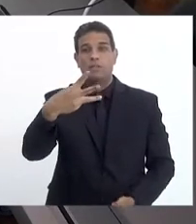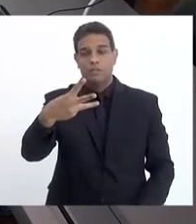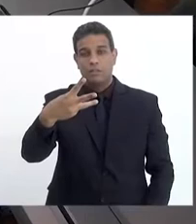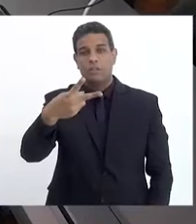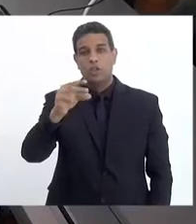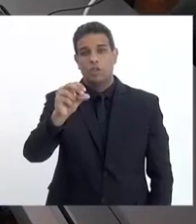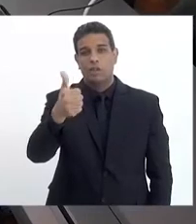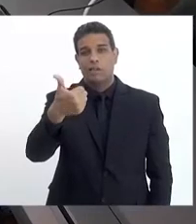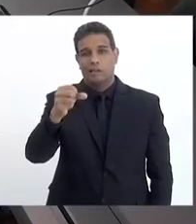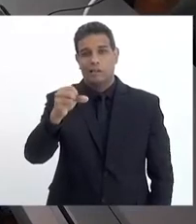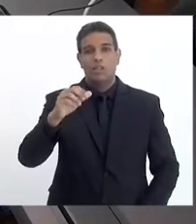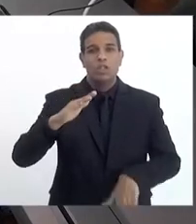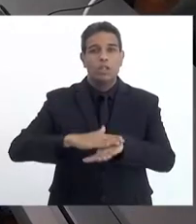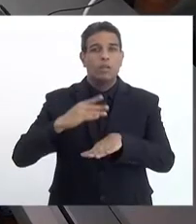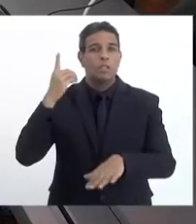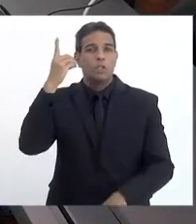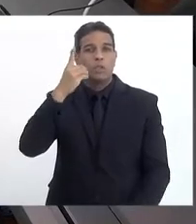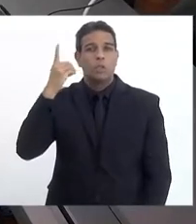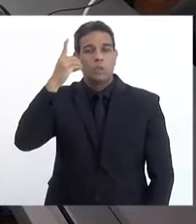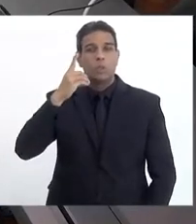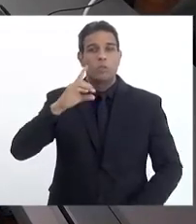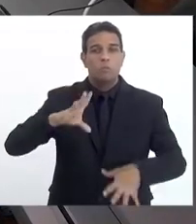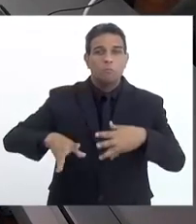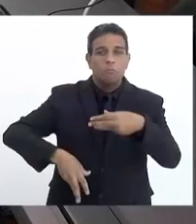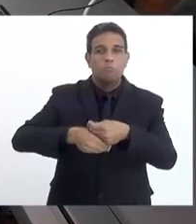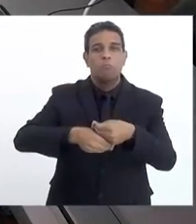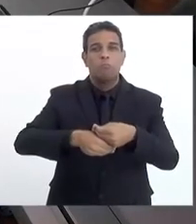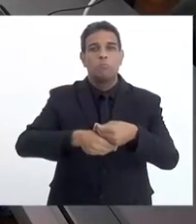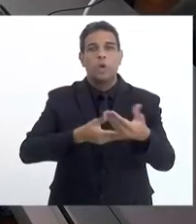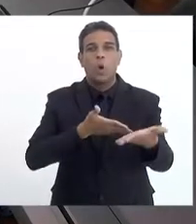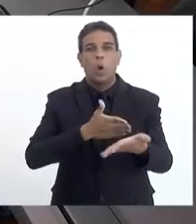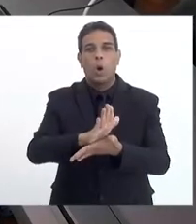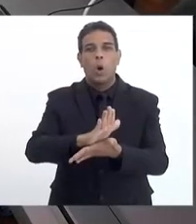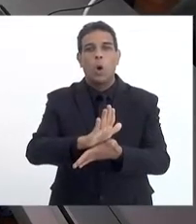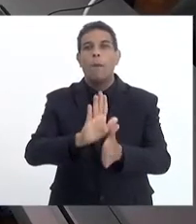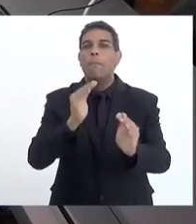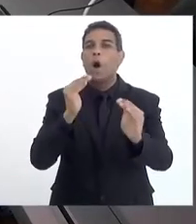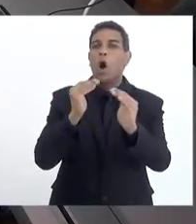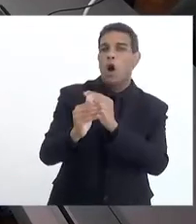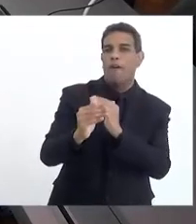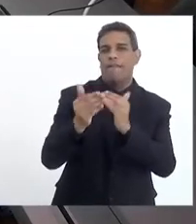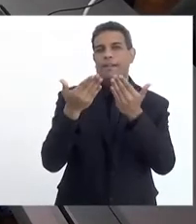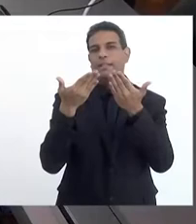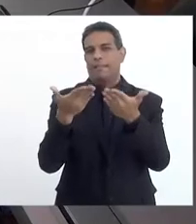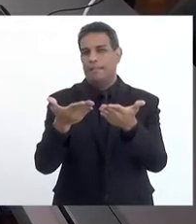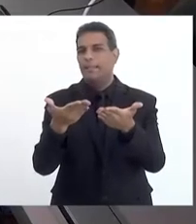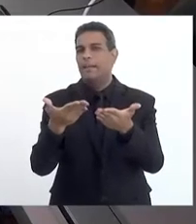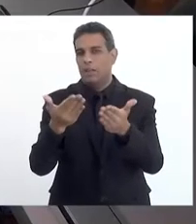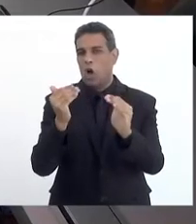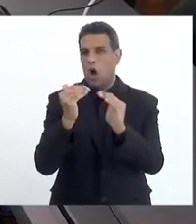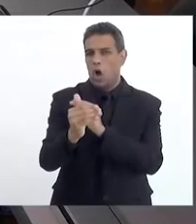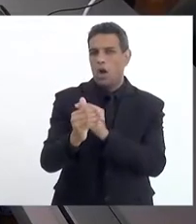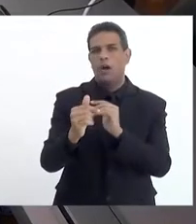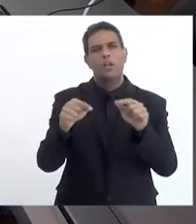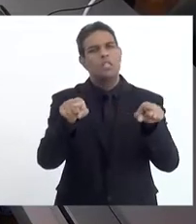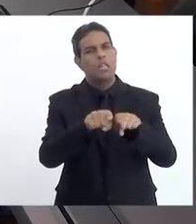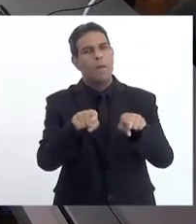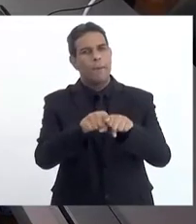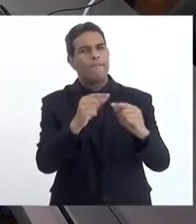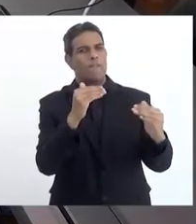263/2019, autoria do deputado Gil Viana, parecer pela constitucionalidade com emendas. Presidente. Divergência, senhor presidente, divergência. Também